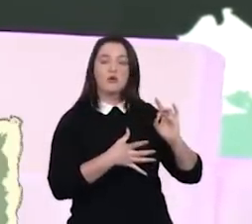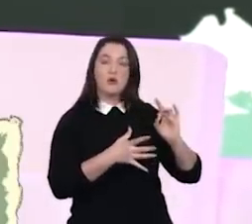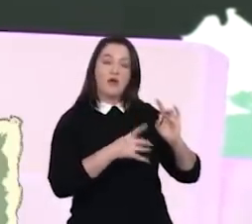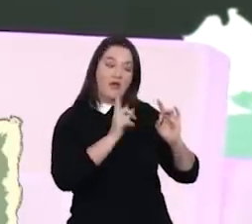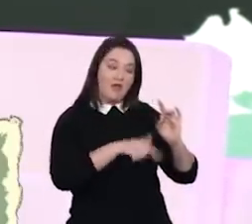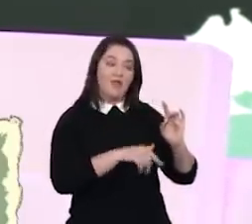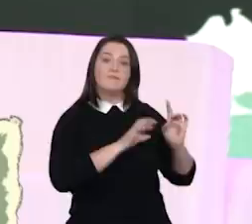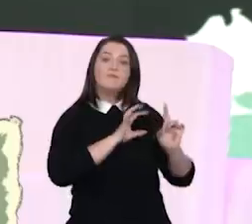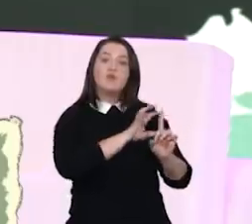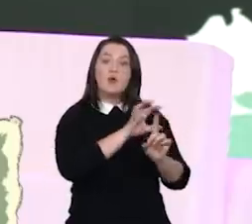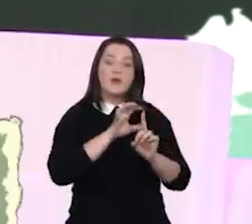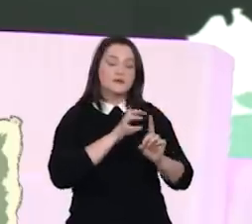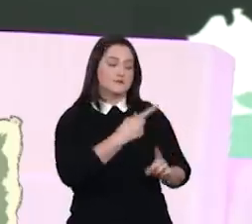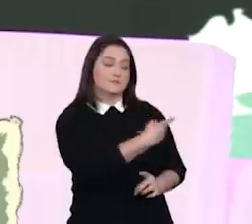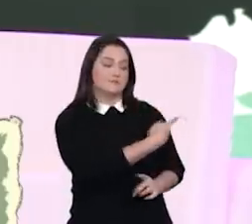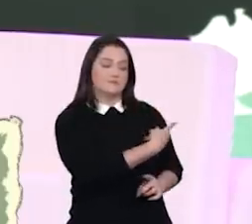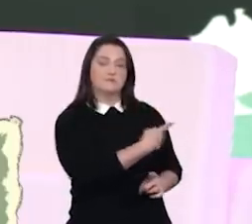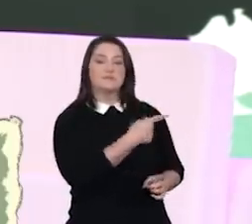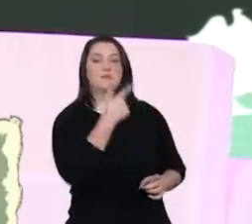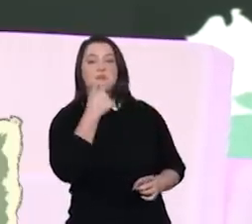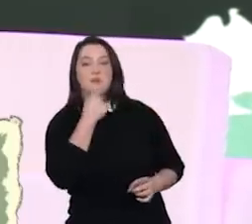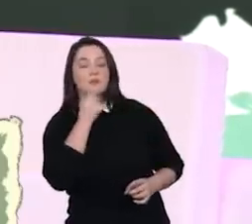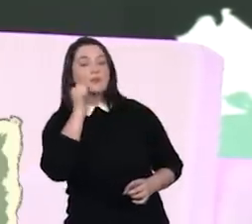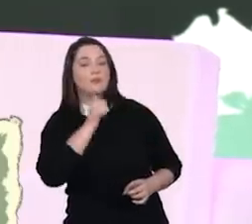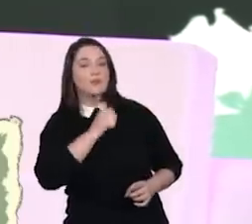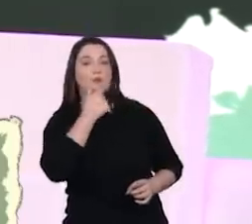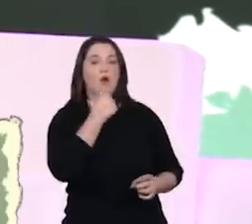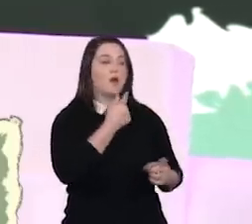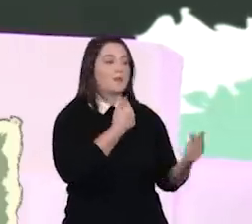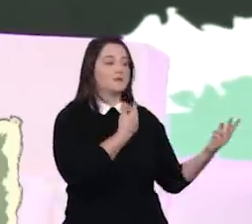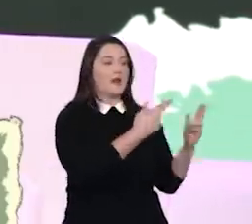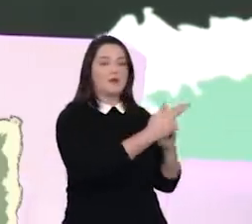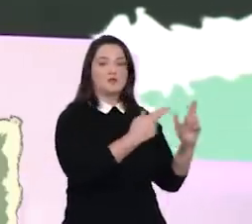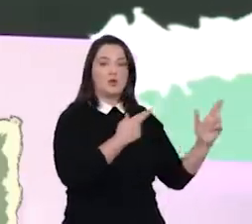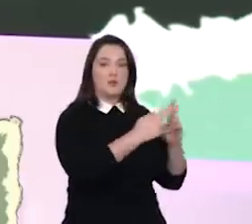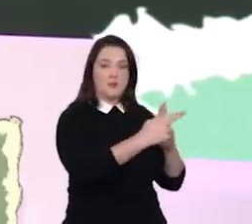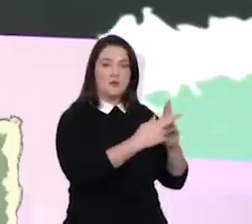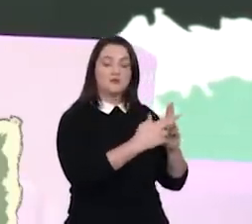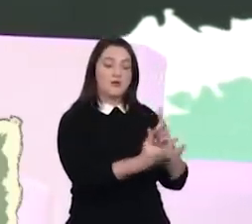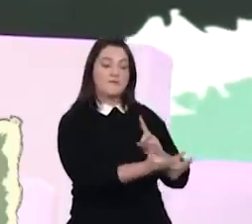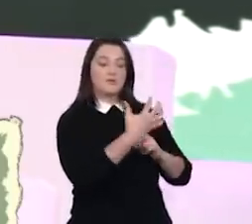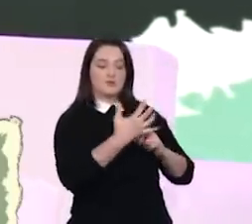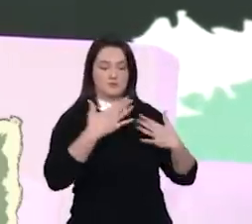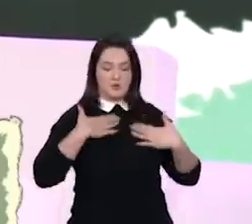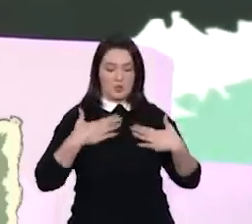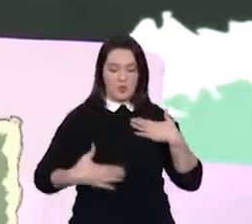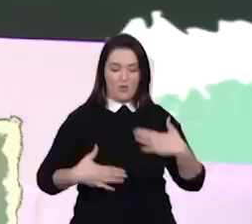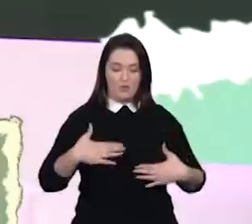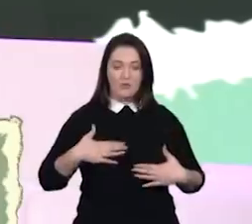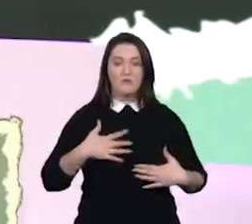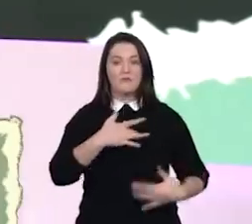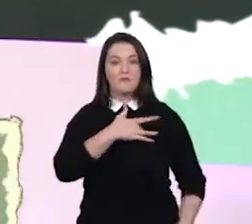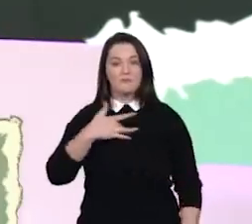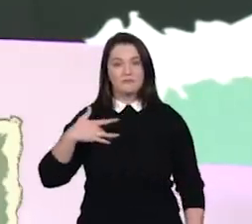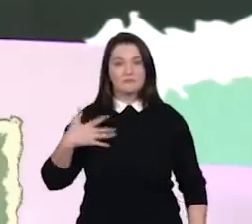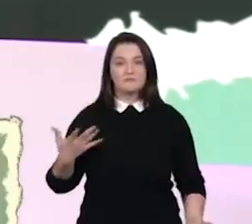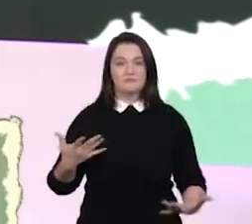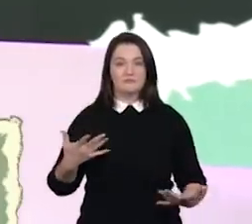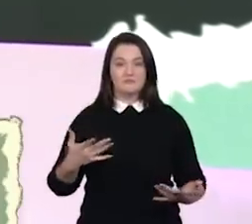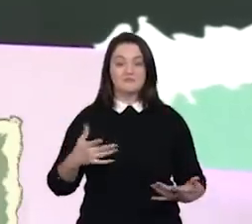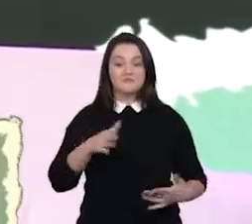relacionamento conjugal, vem sendo associadas ao bem-estar físico e emocional em crianças e adolescentes.